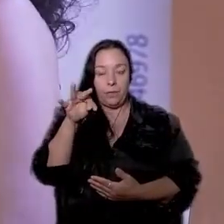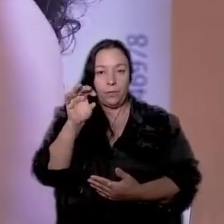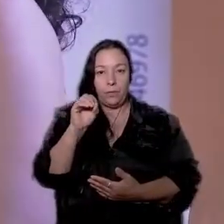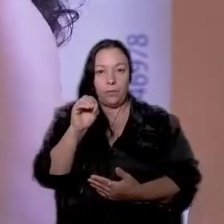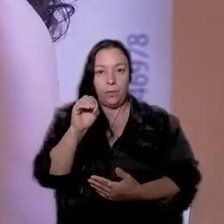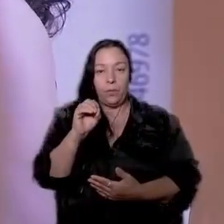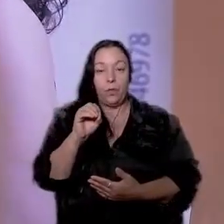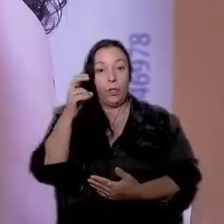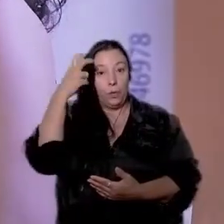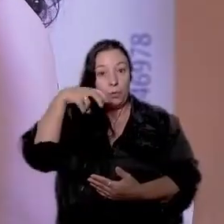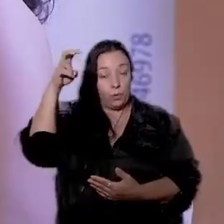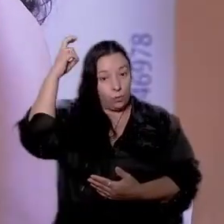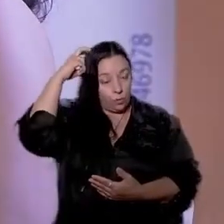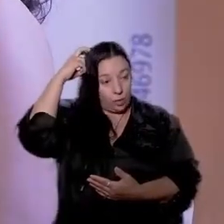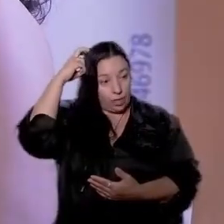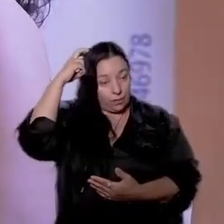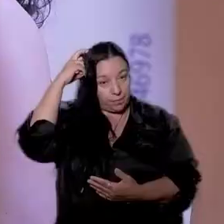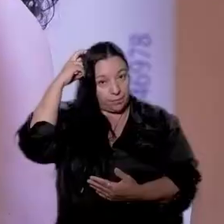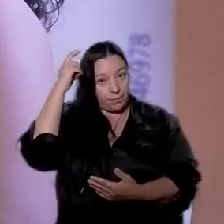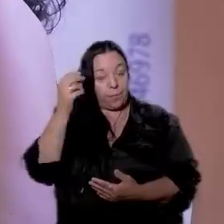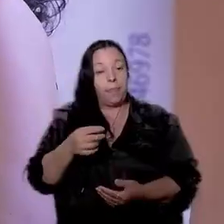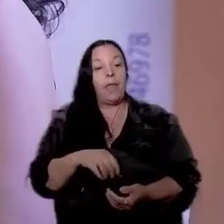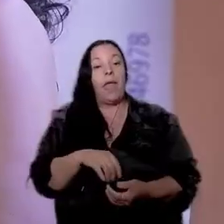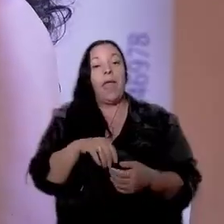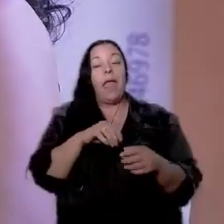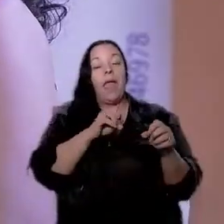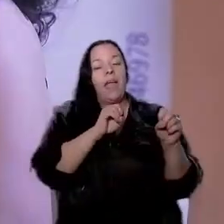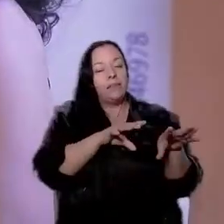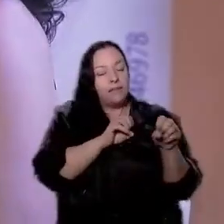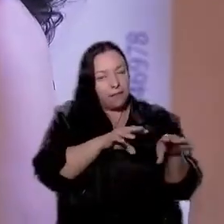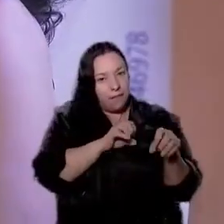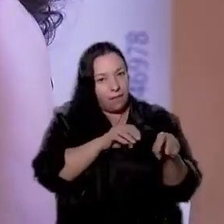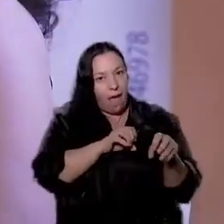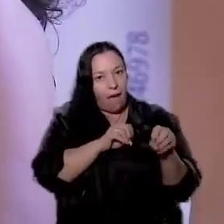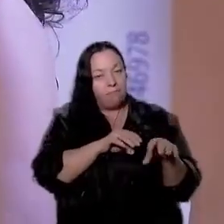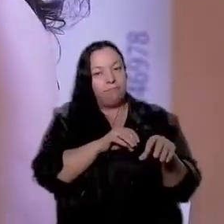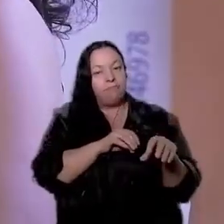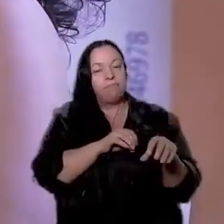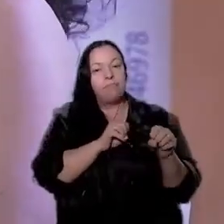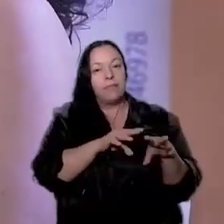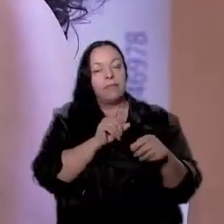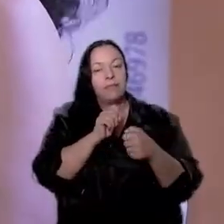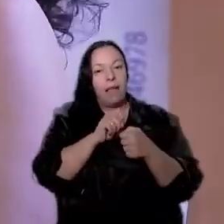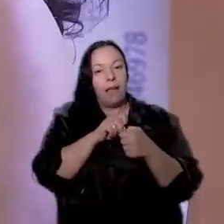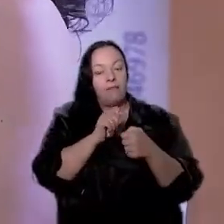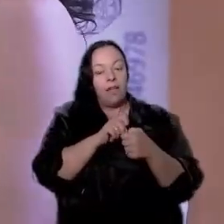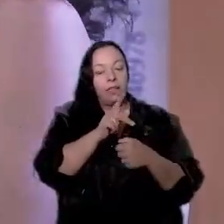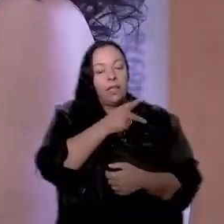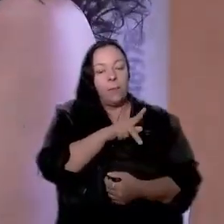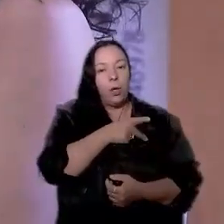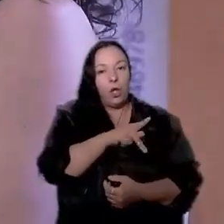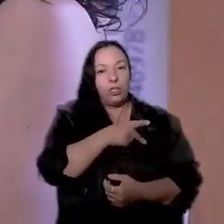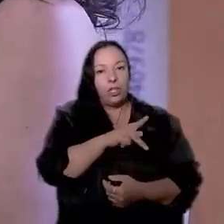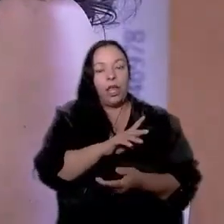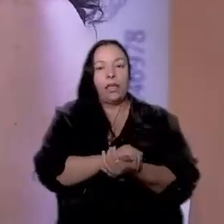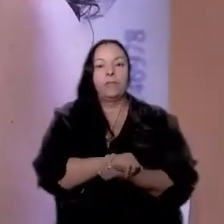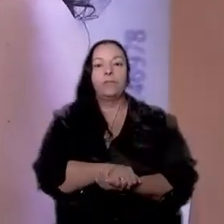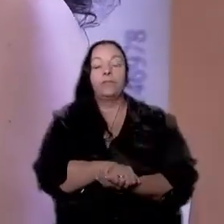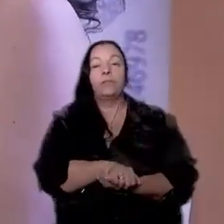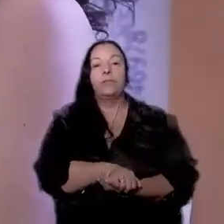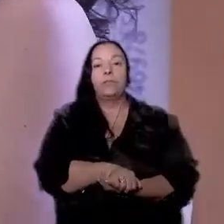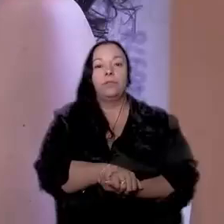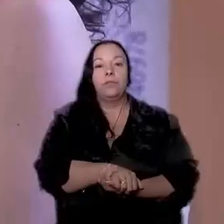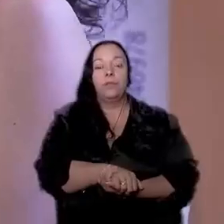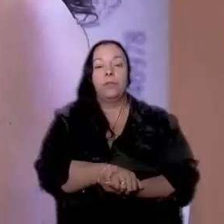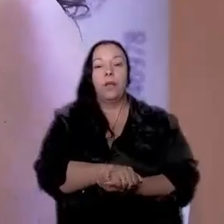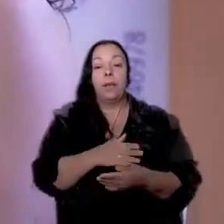e ensinar a fazer projetos de Lei Rouanet. Então, junto com esses programas, a Secretaria está movendo seus